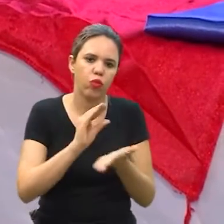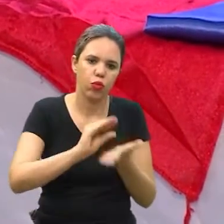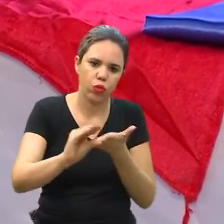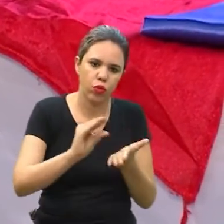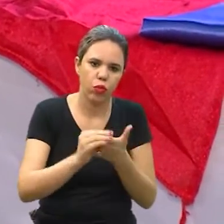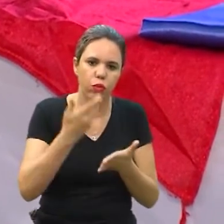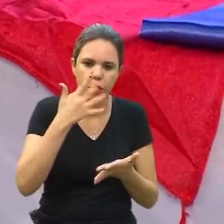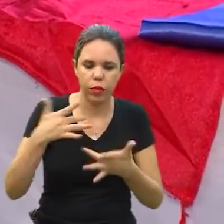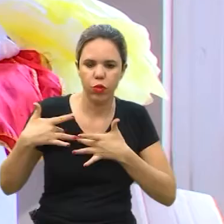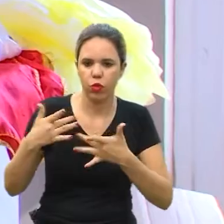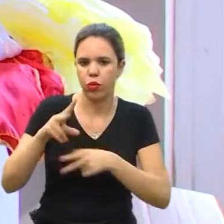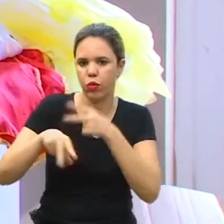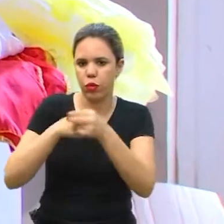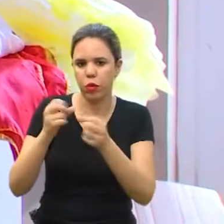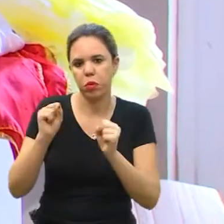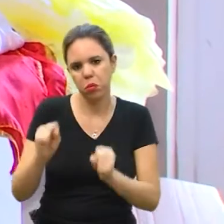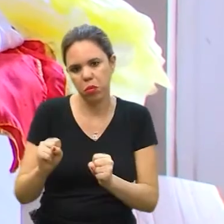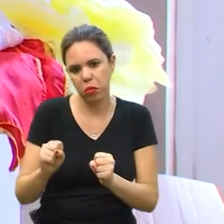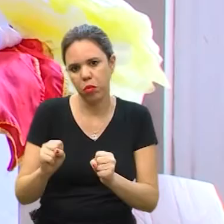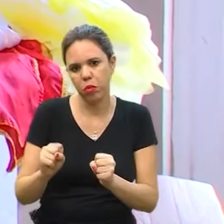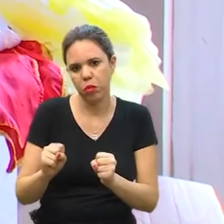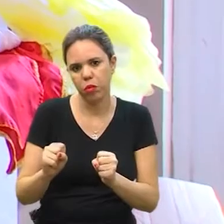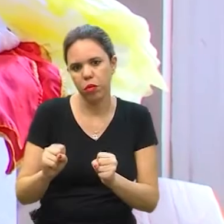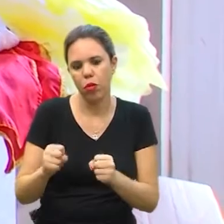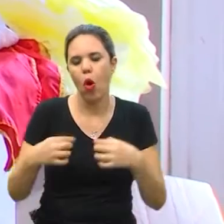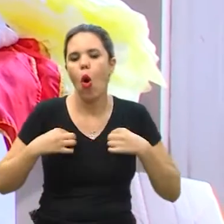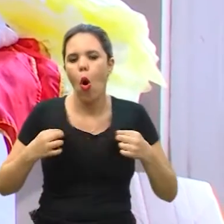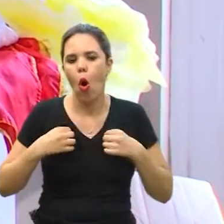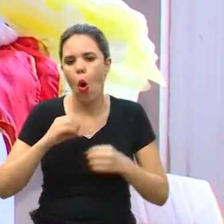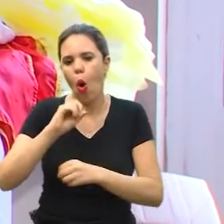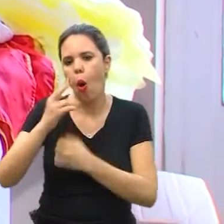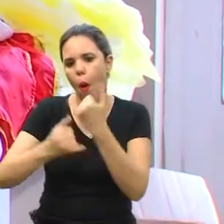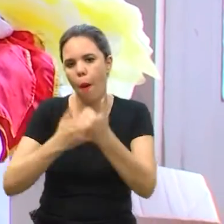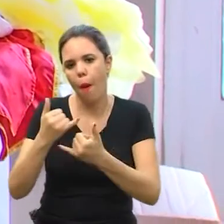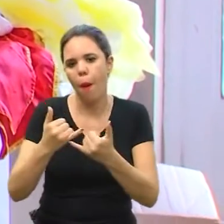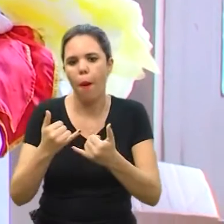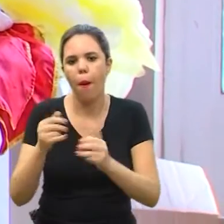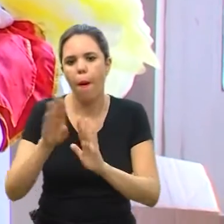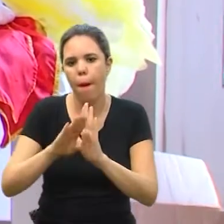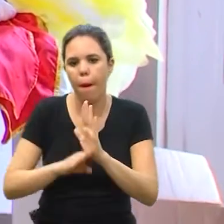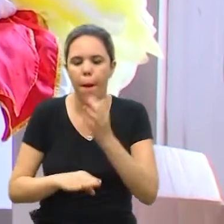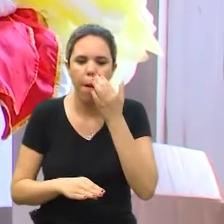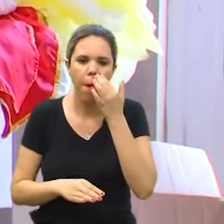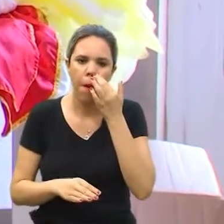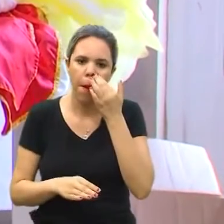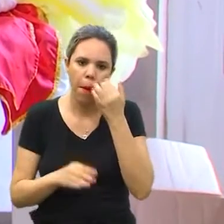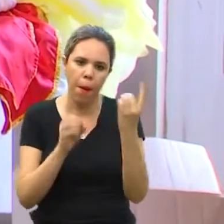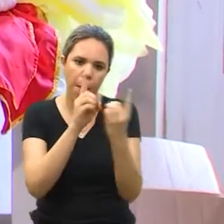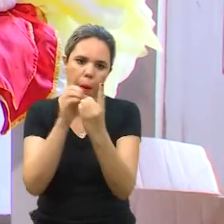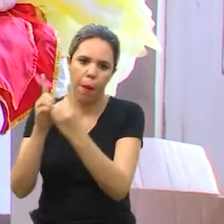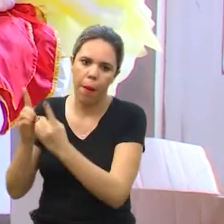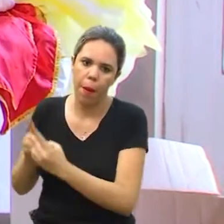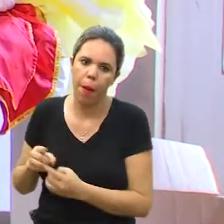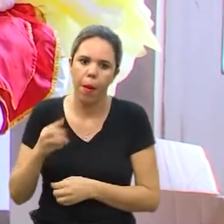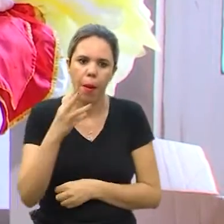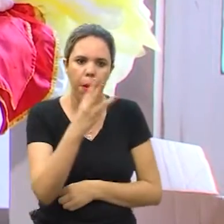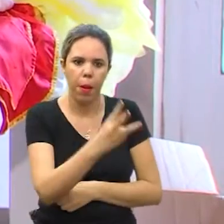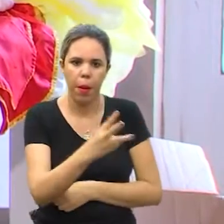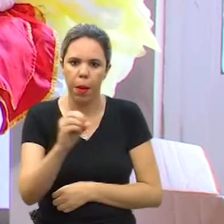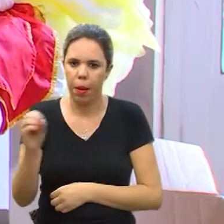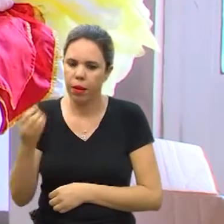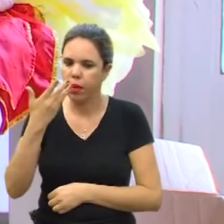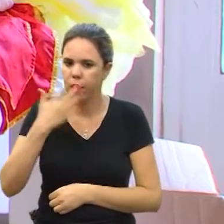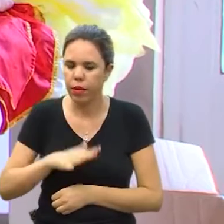criança e doar um presente que pode ser vestimentas ou brinquedos. No programa, são atendidas cerca de